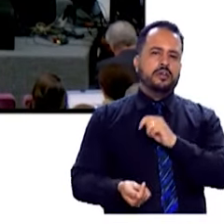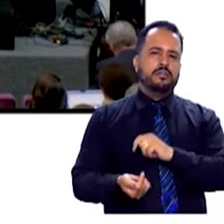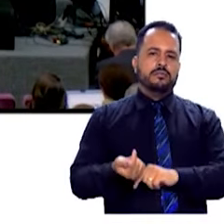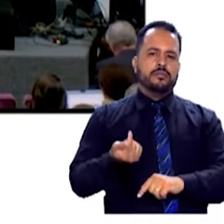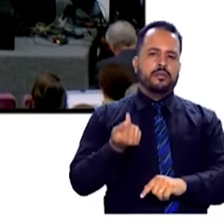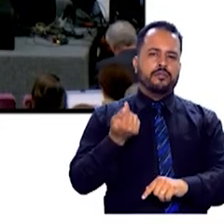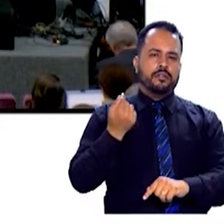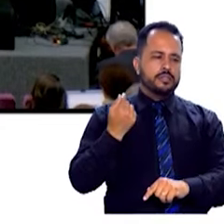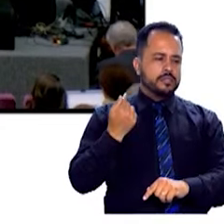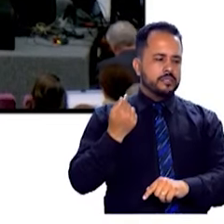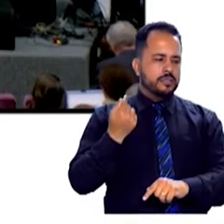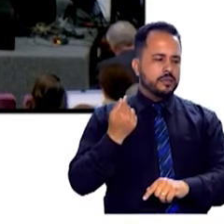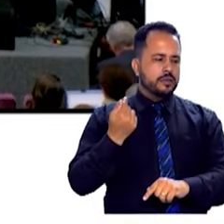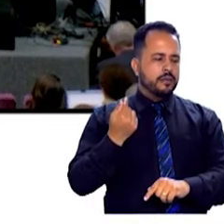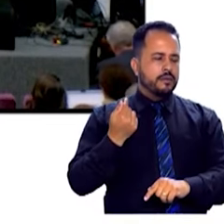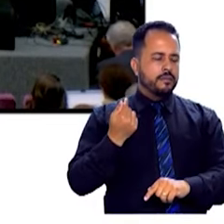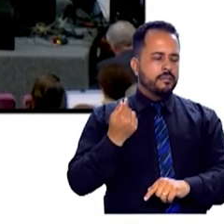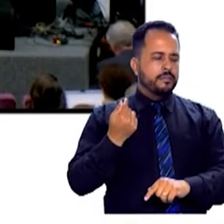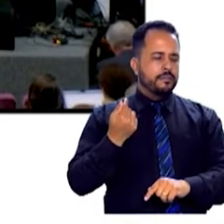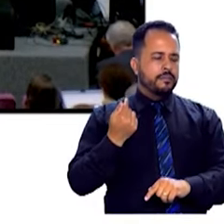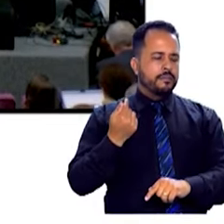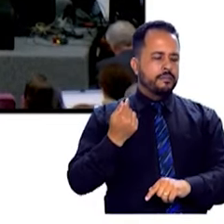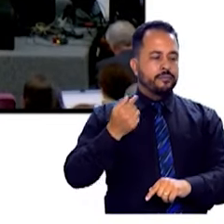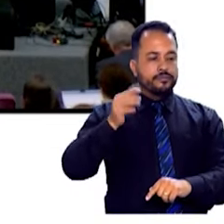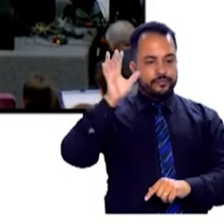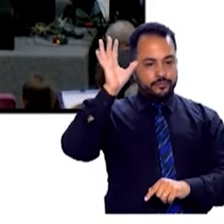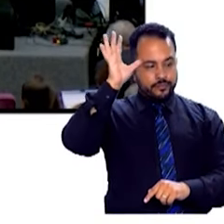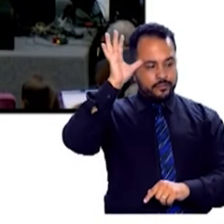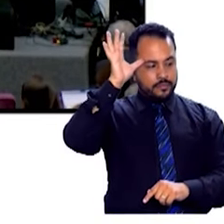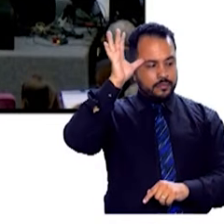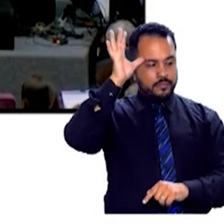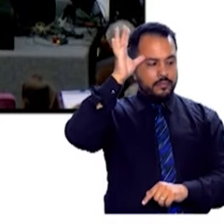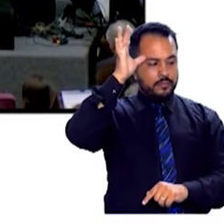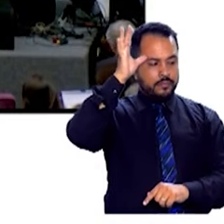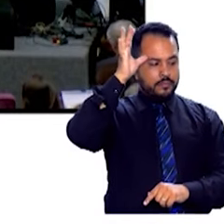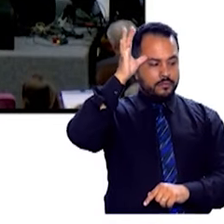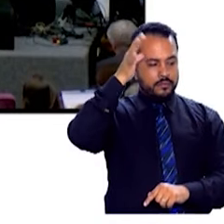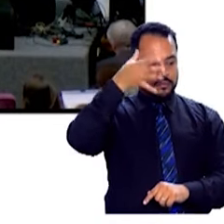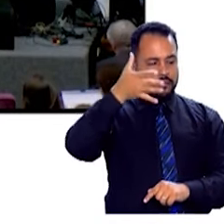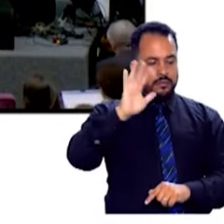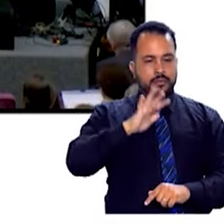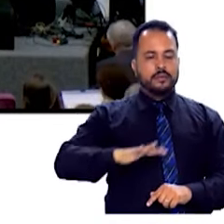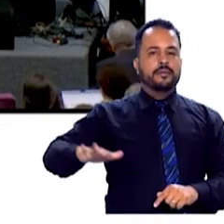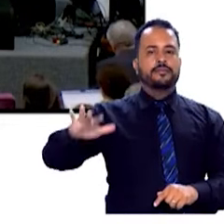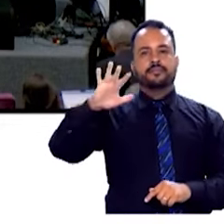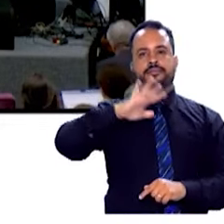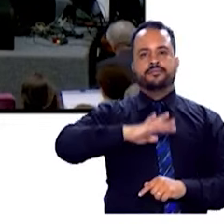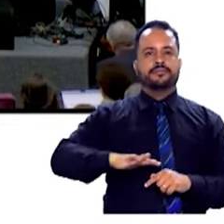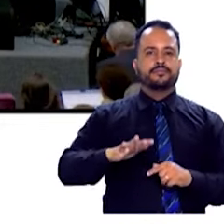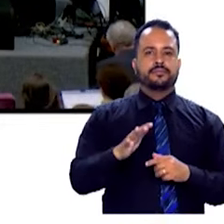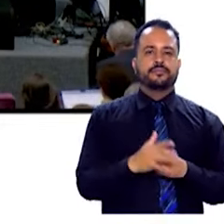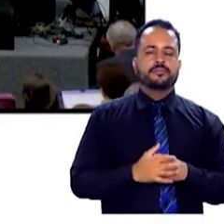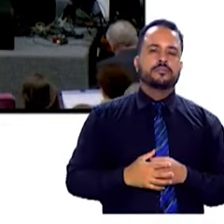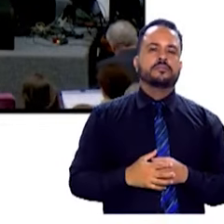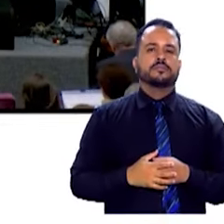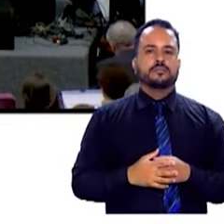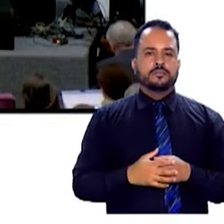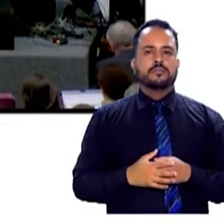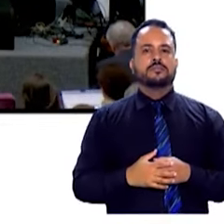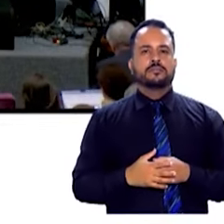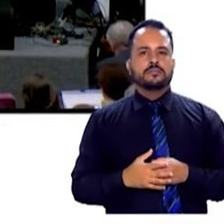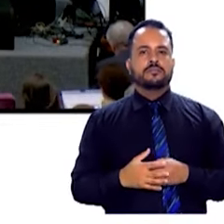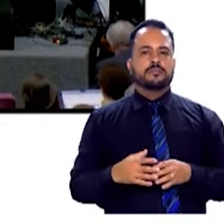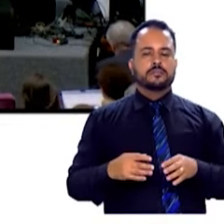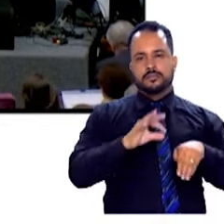Ah mas eu gostaria de falar com vocês um pouco mais sobre isso porque mesmo comparando as minhas notas com a do ministro